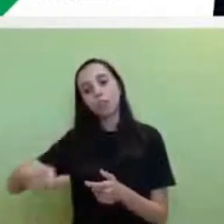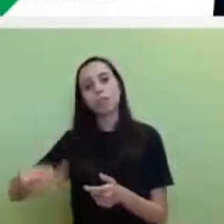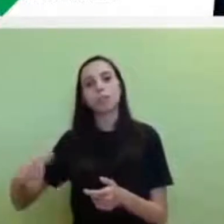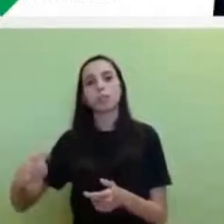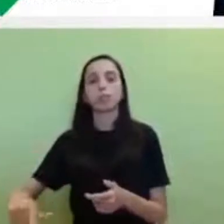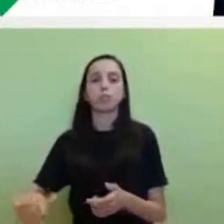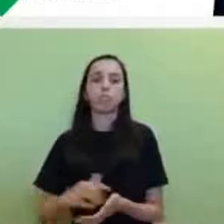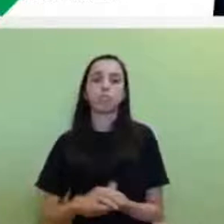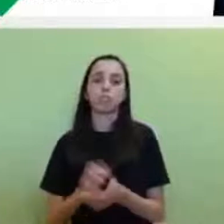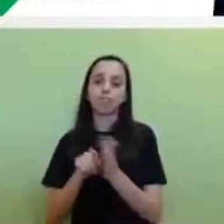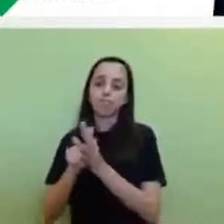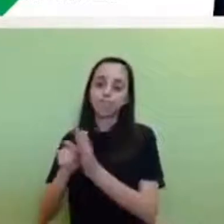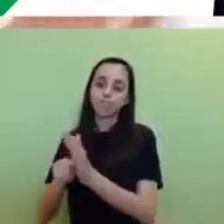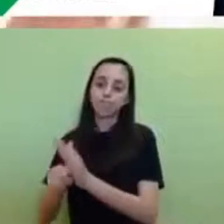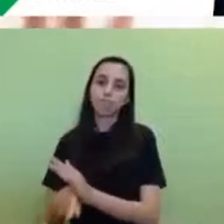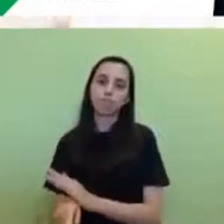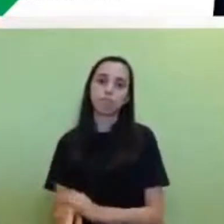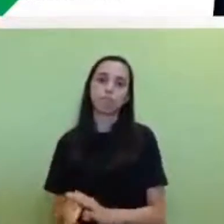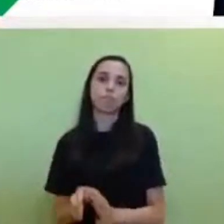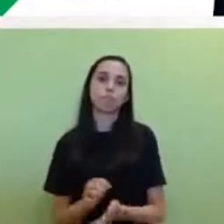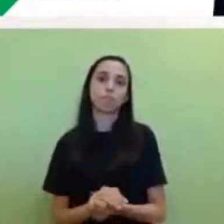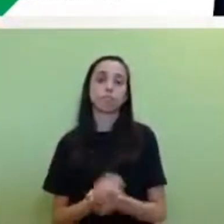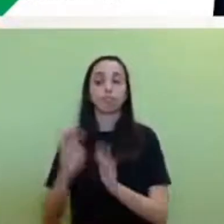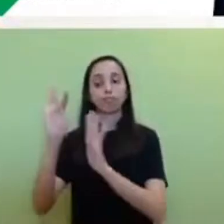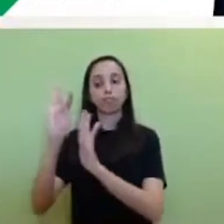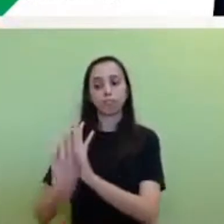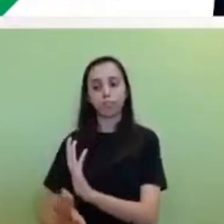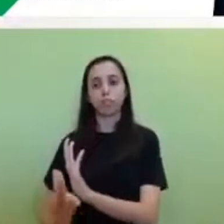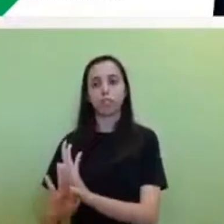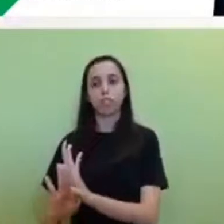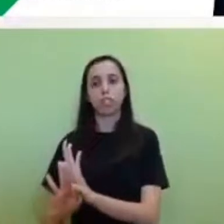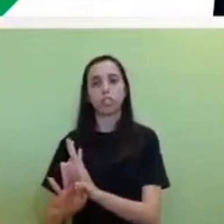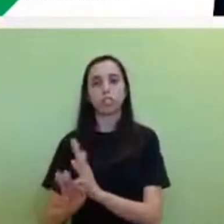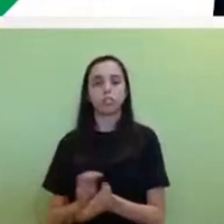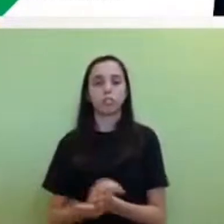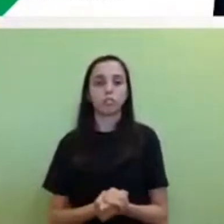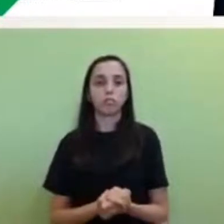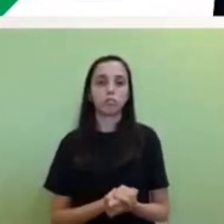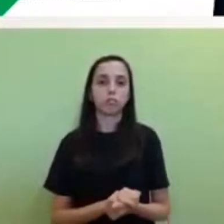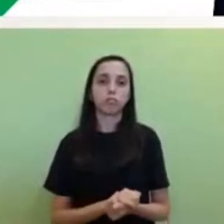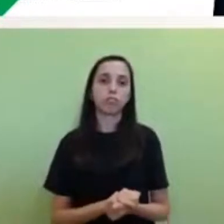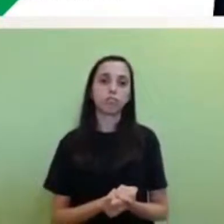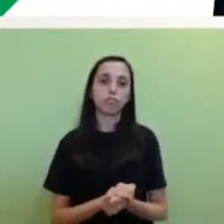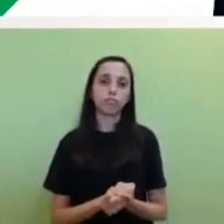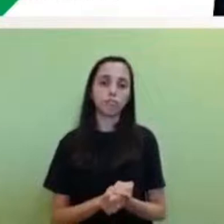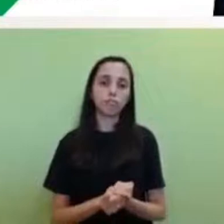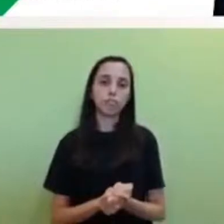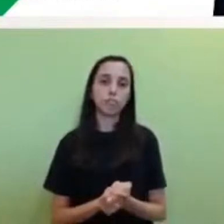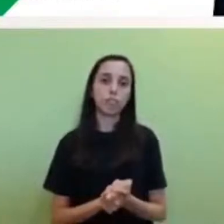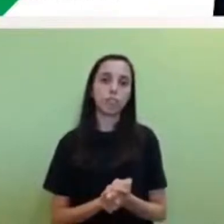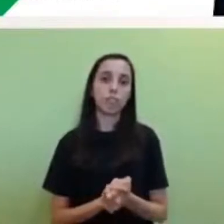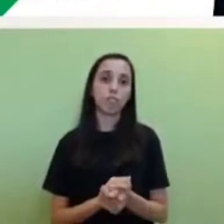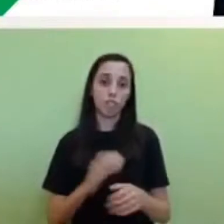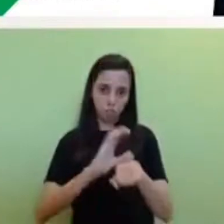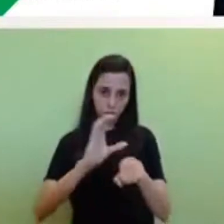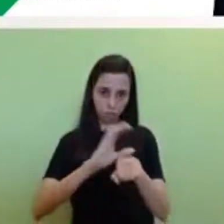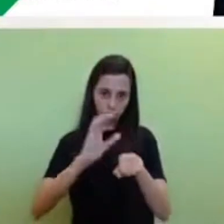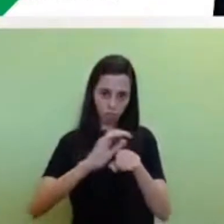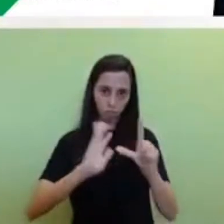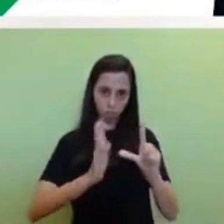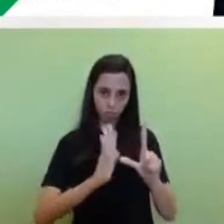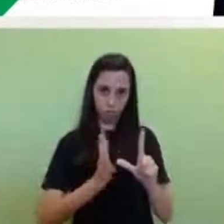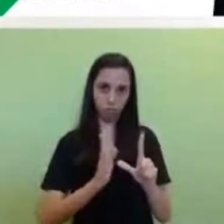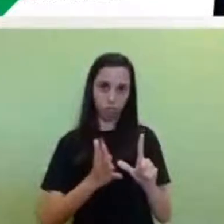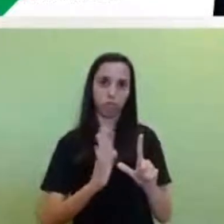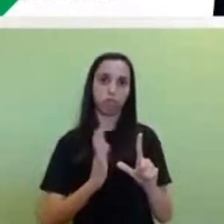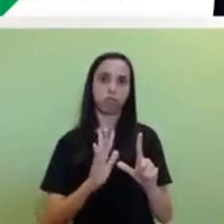exemplo de pesquisa, em determinado texto, né? Recentemente, estava no curso de Letras Libras,